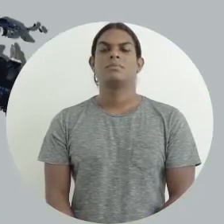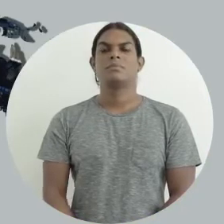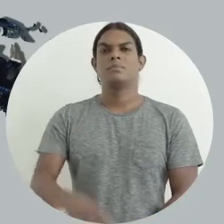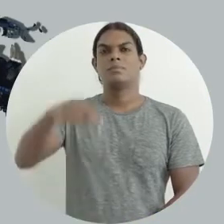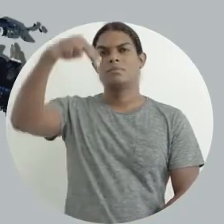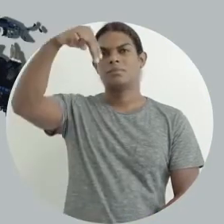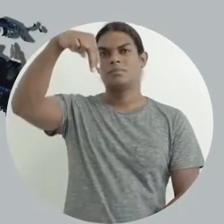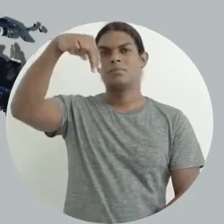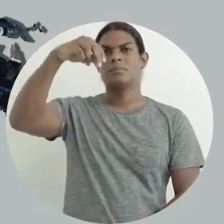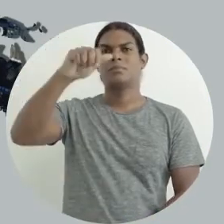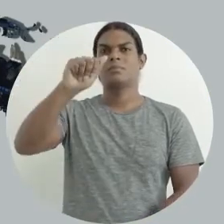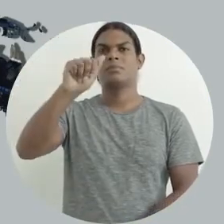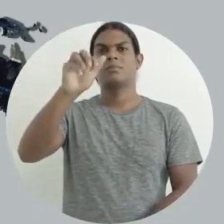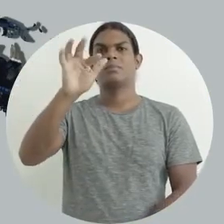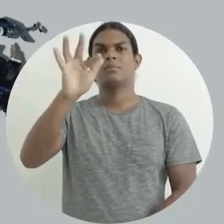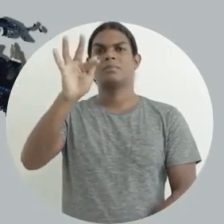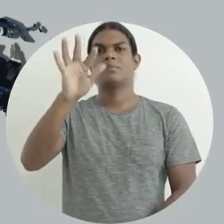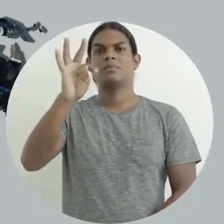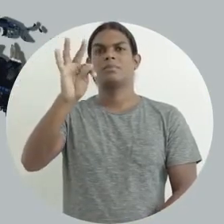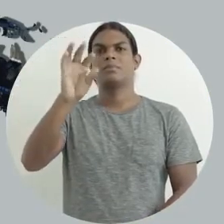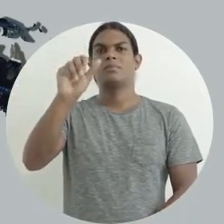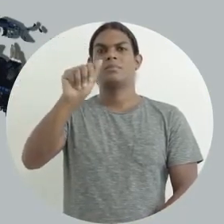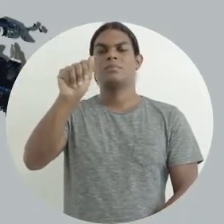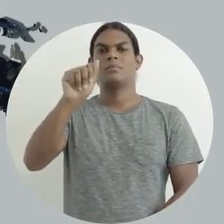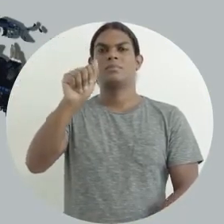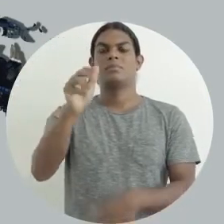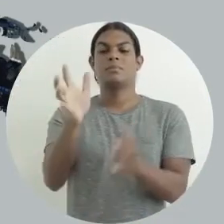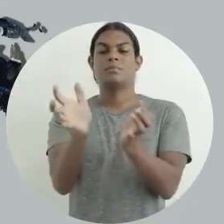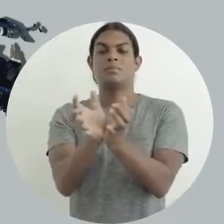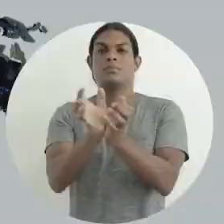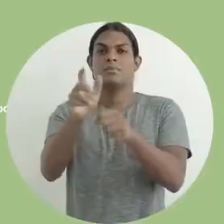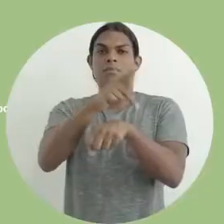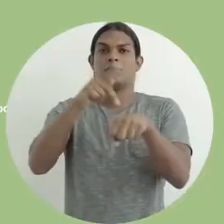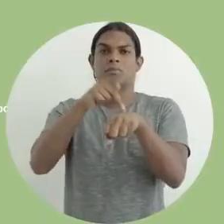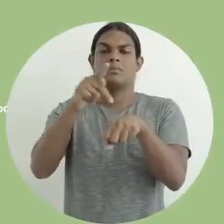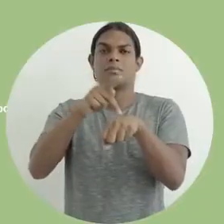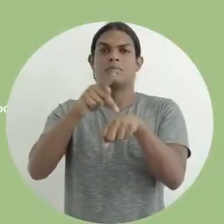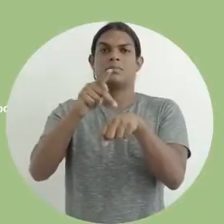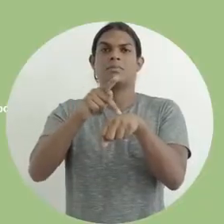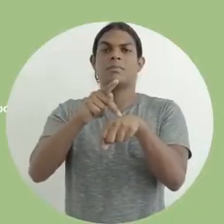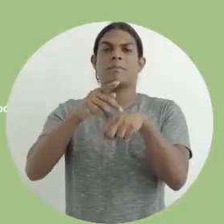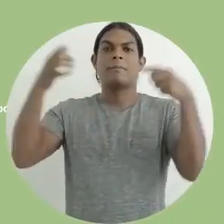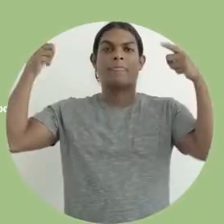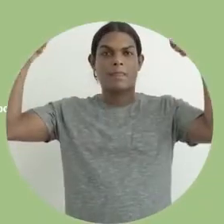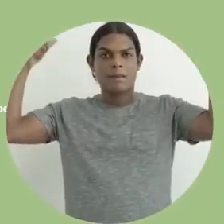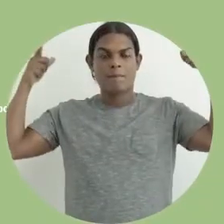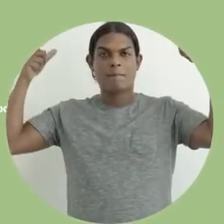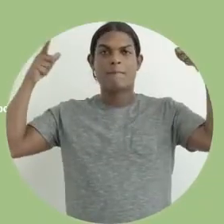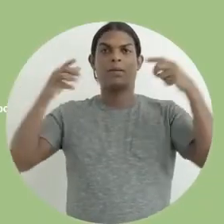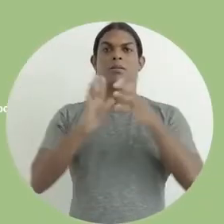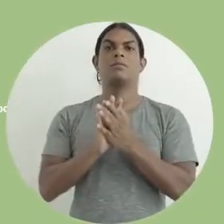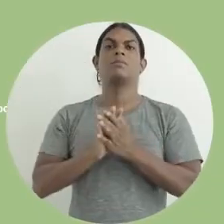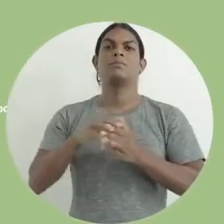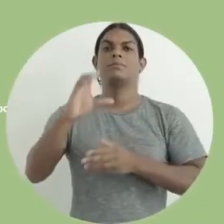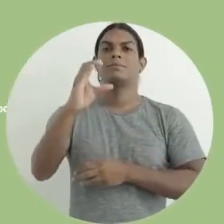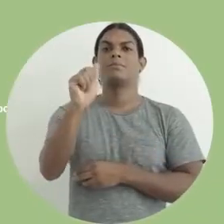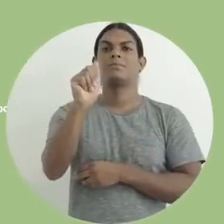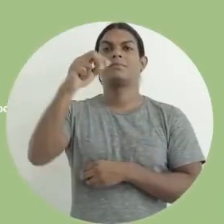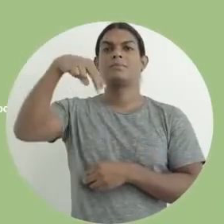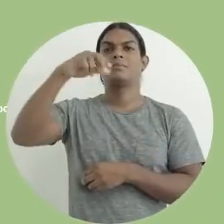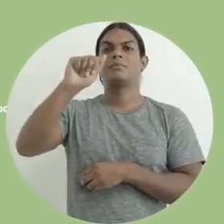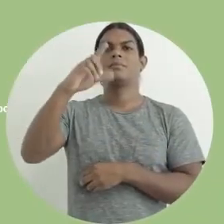NAFTA, Tratado entre os países México, Canadá e Estados Unidos, formado em 1991,